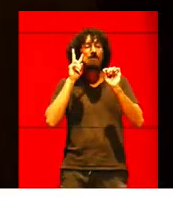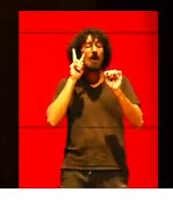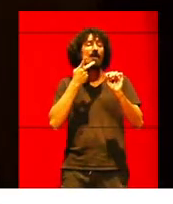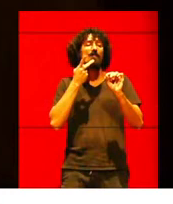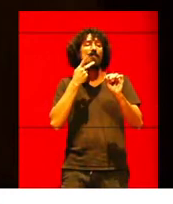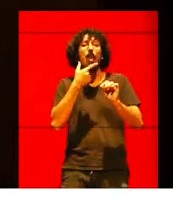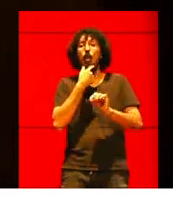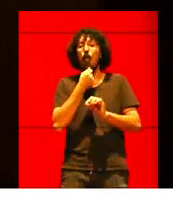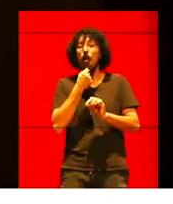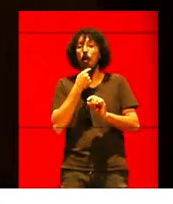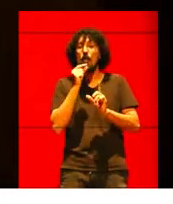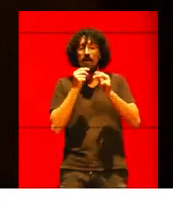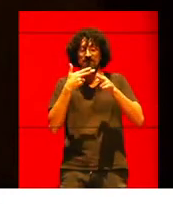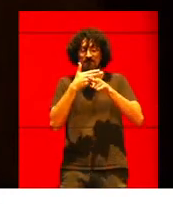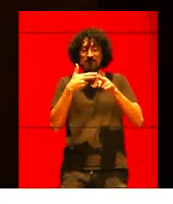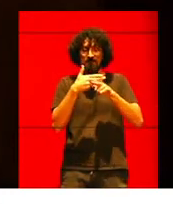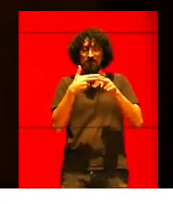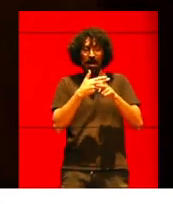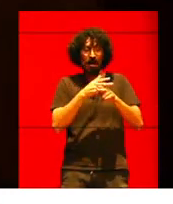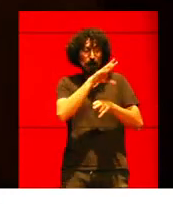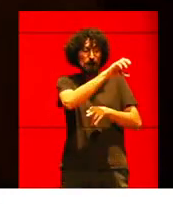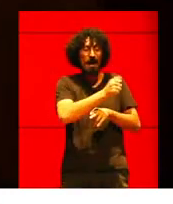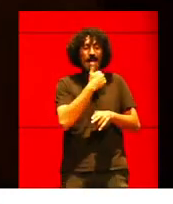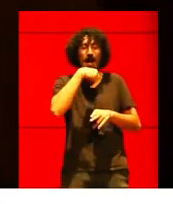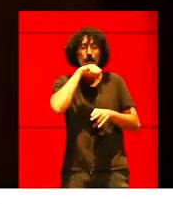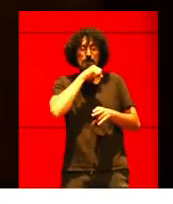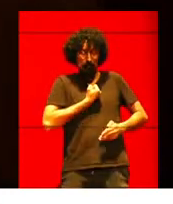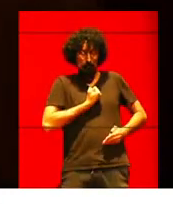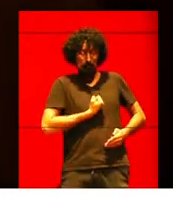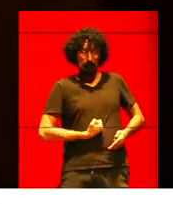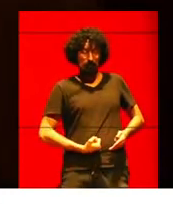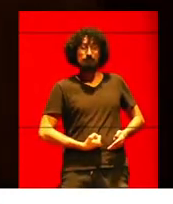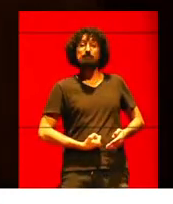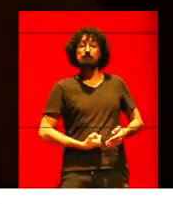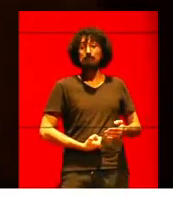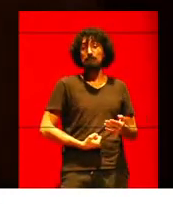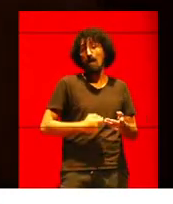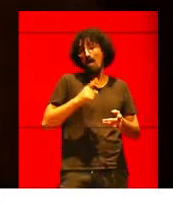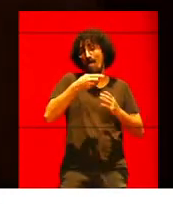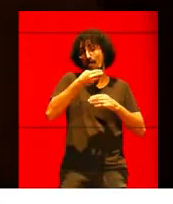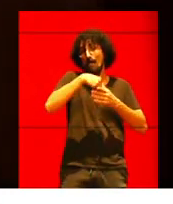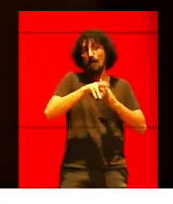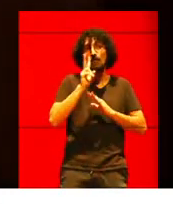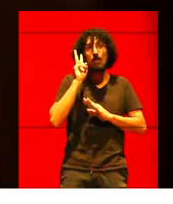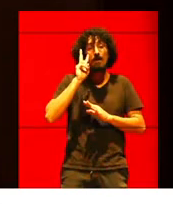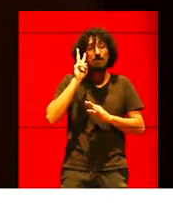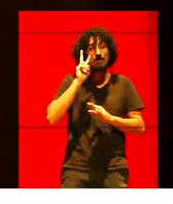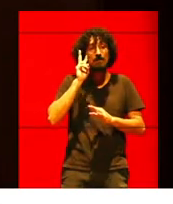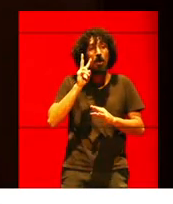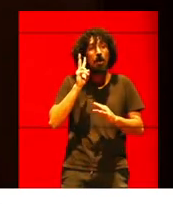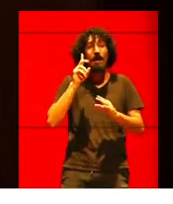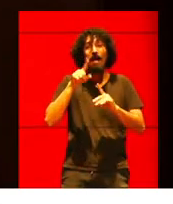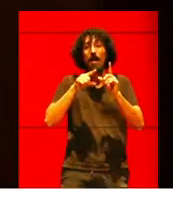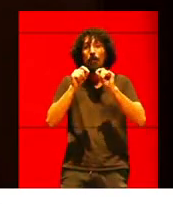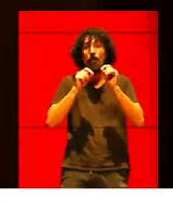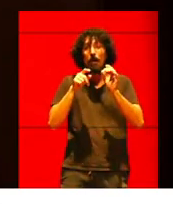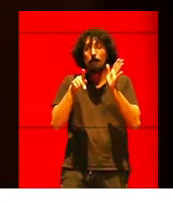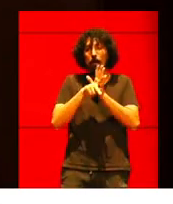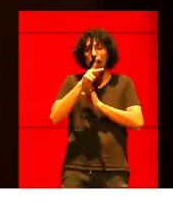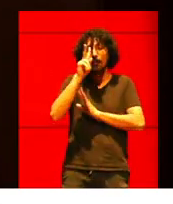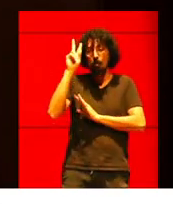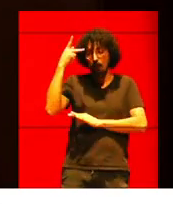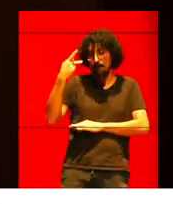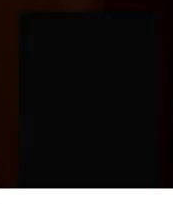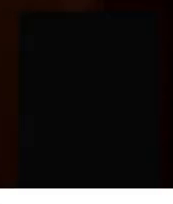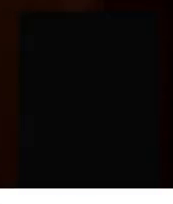de animalização. Animalização é se colocar em estado animal. E isso ele nem